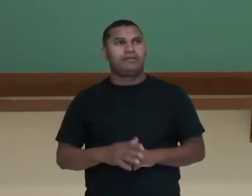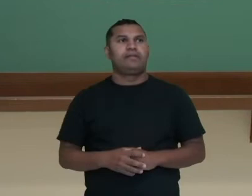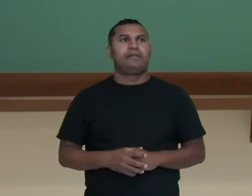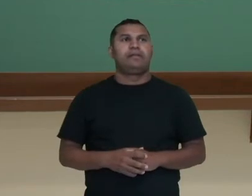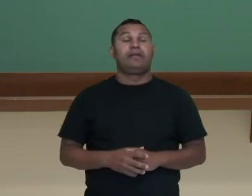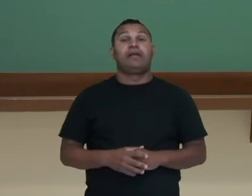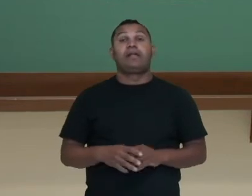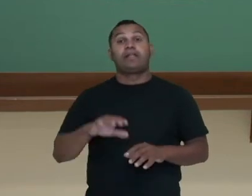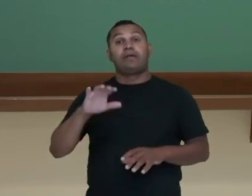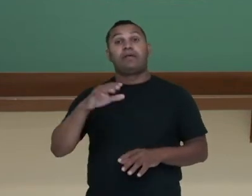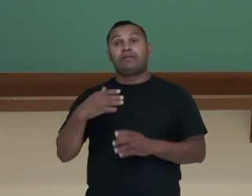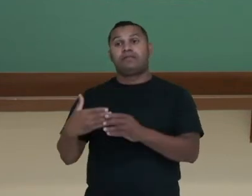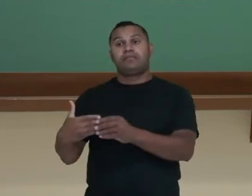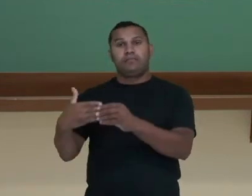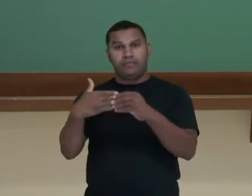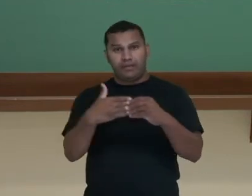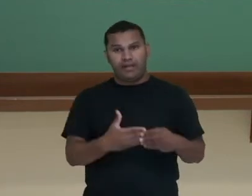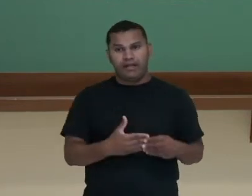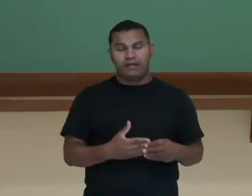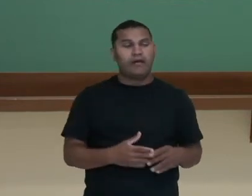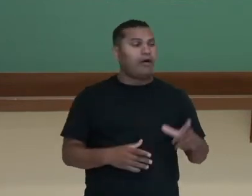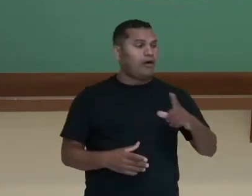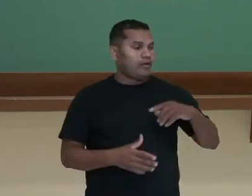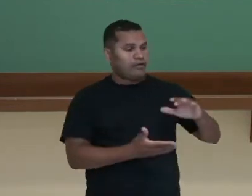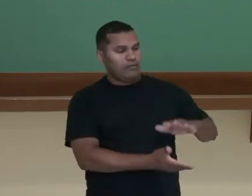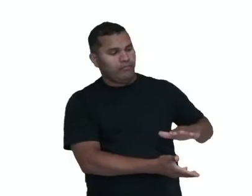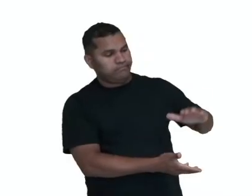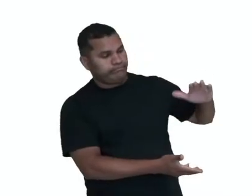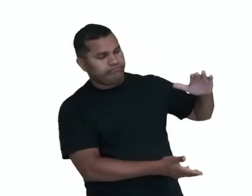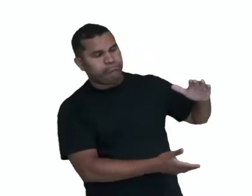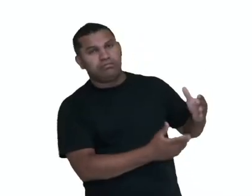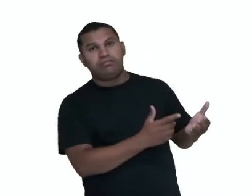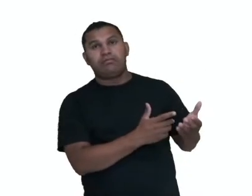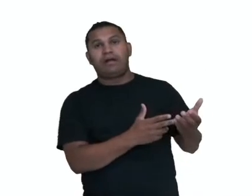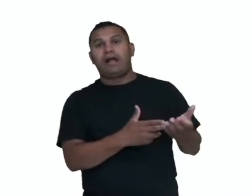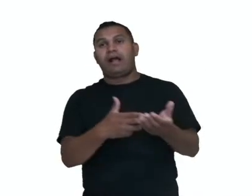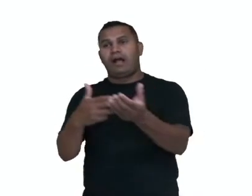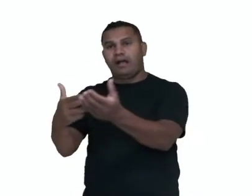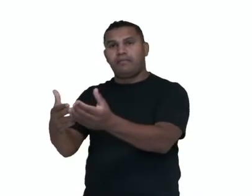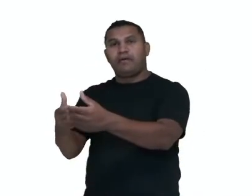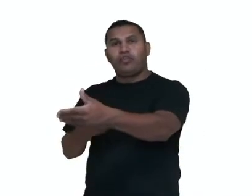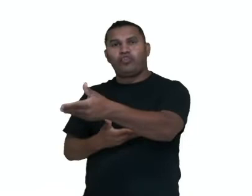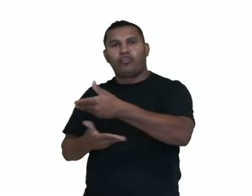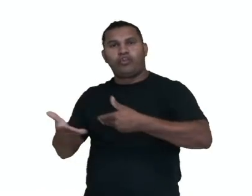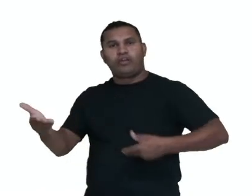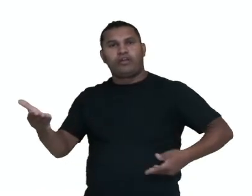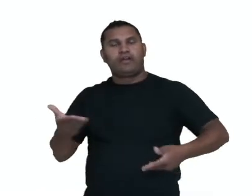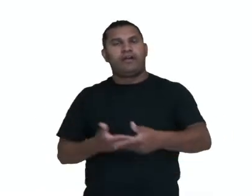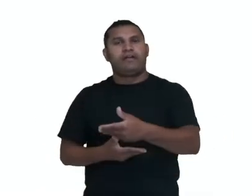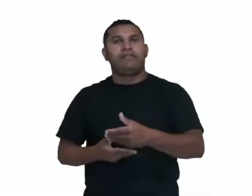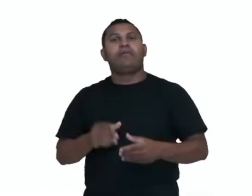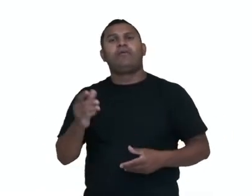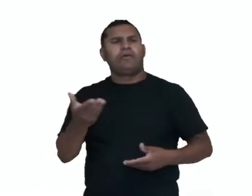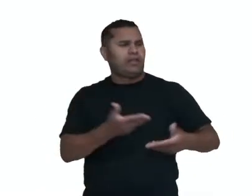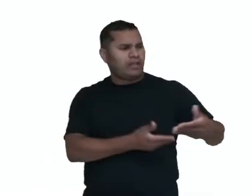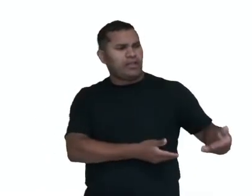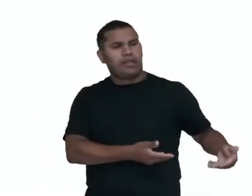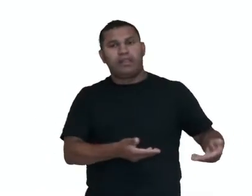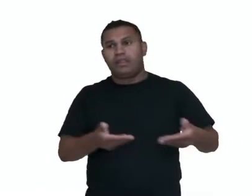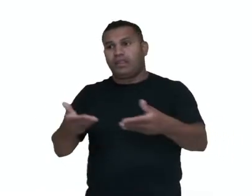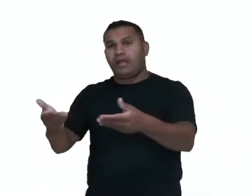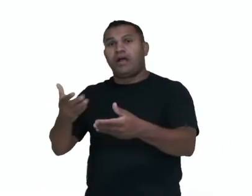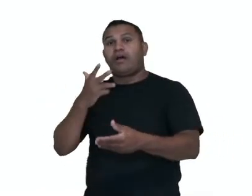aguardente, armas de fogo, pólvora, pelos traficantes, com os traficantes europeus. Com as armas, os chefes africanos